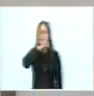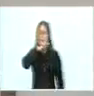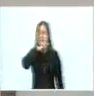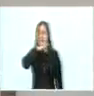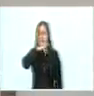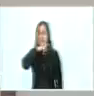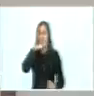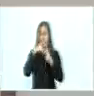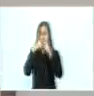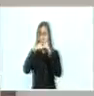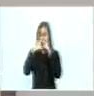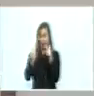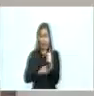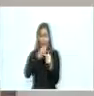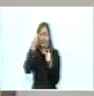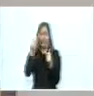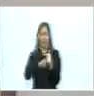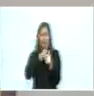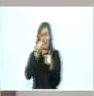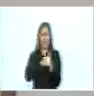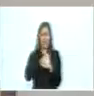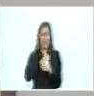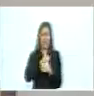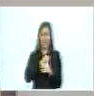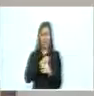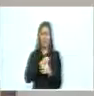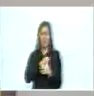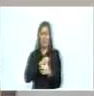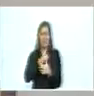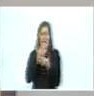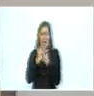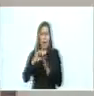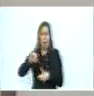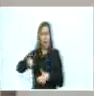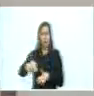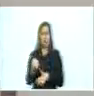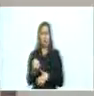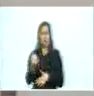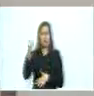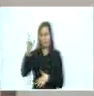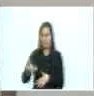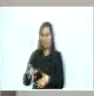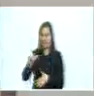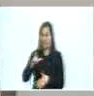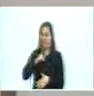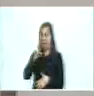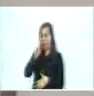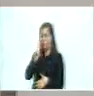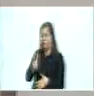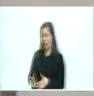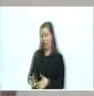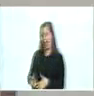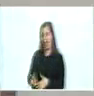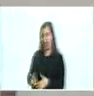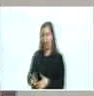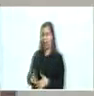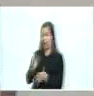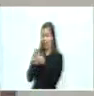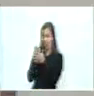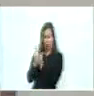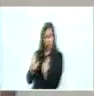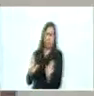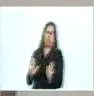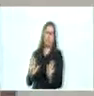sacrifica vidas, que ele sacrifica oportunidades. Então, eles têm que ser identificados e combatidos.